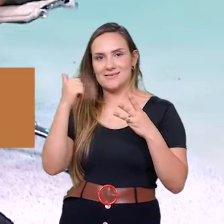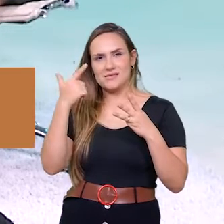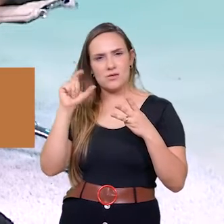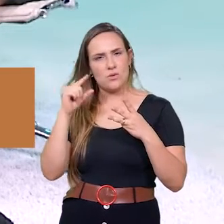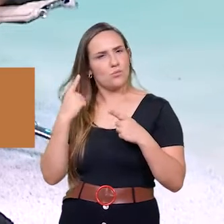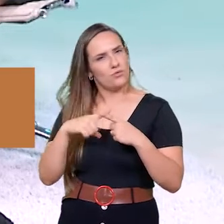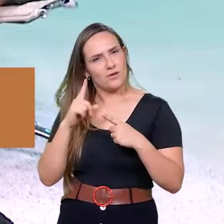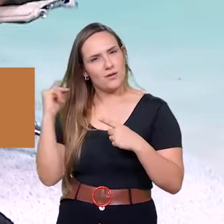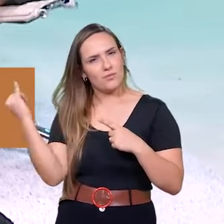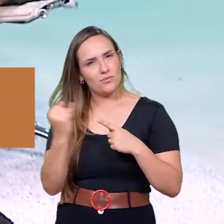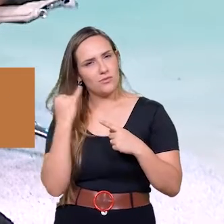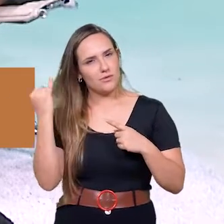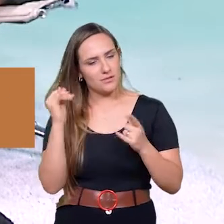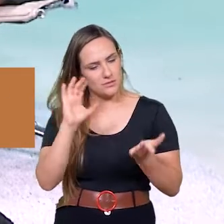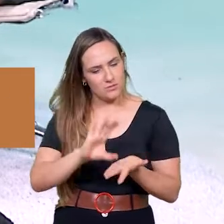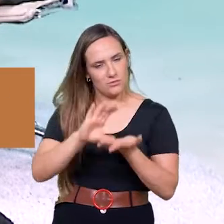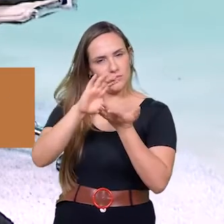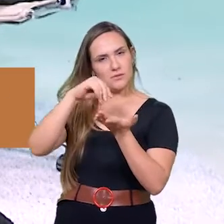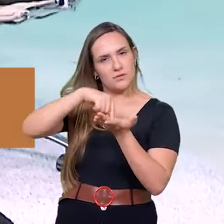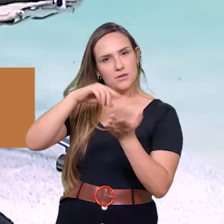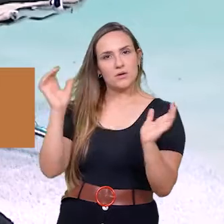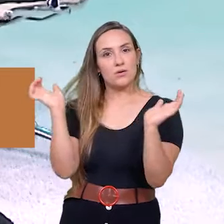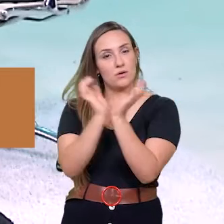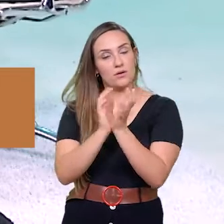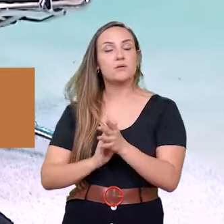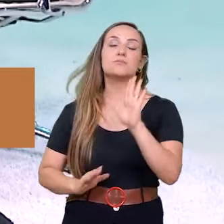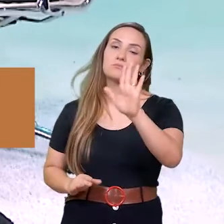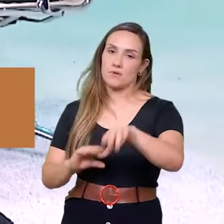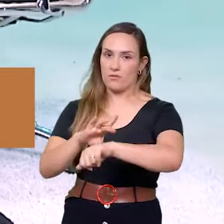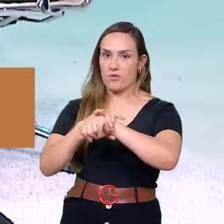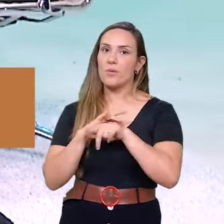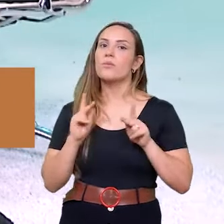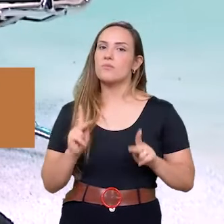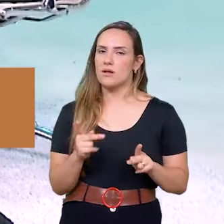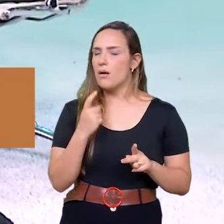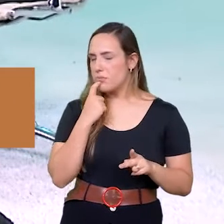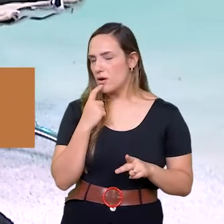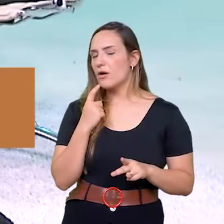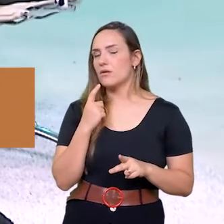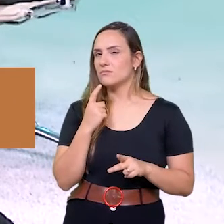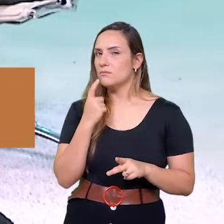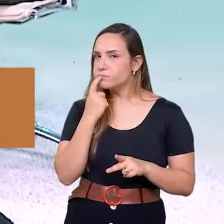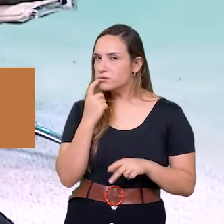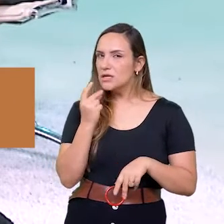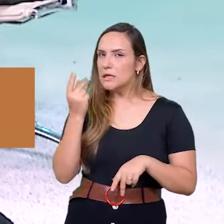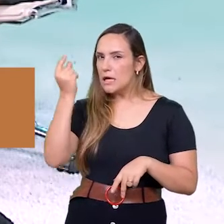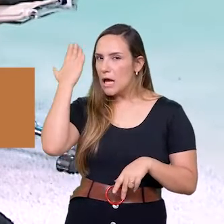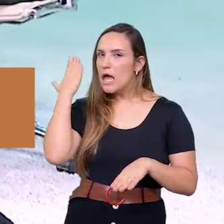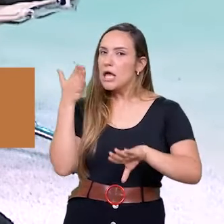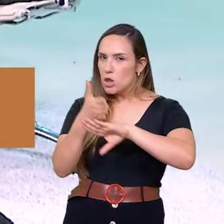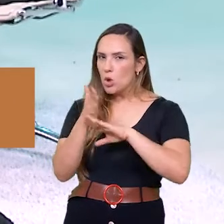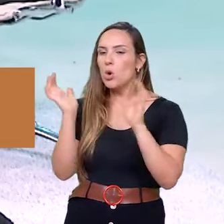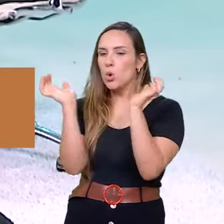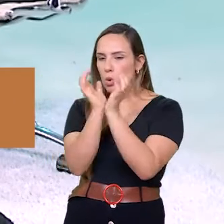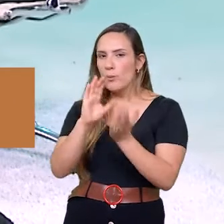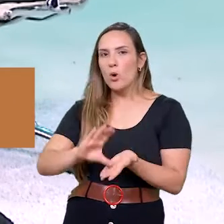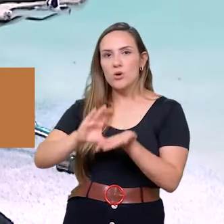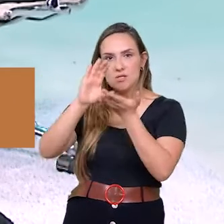desse conselho. A Defensoria compõe esse conselho há pouco tempo, na verdade, porque